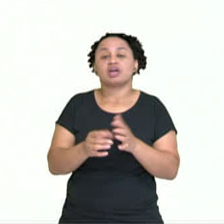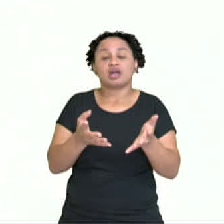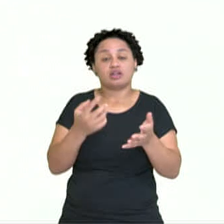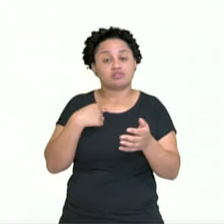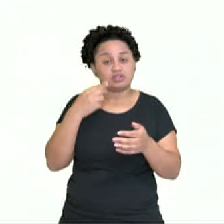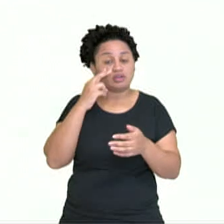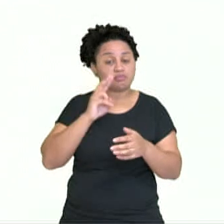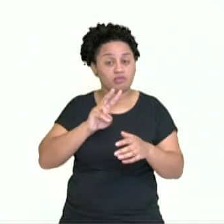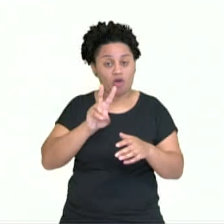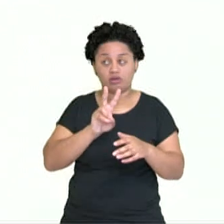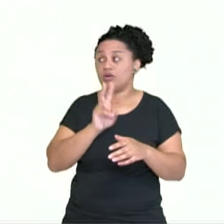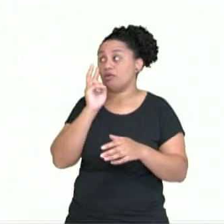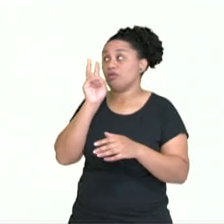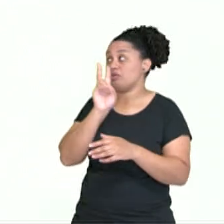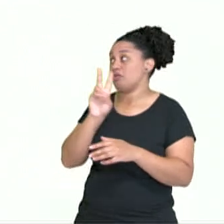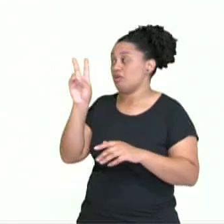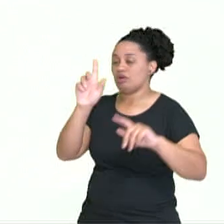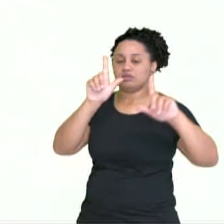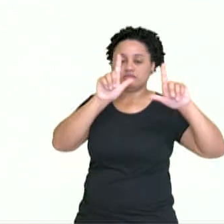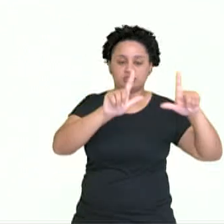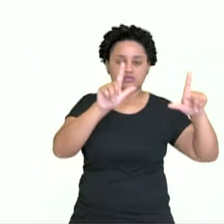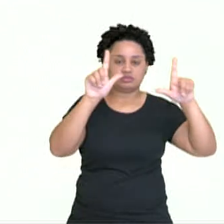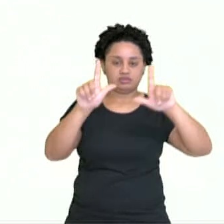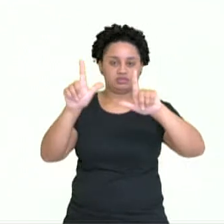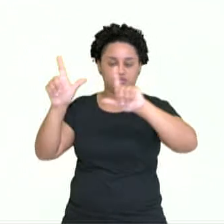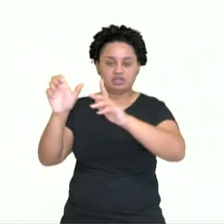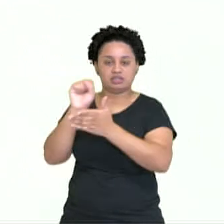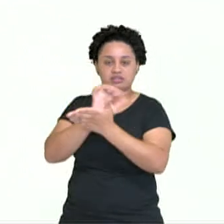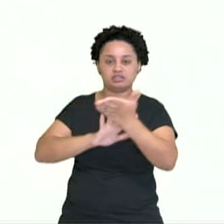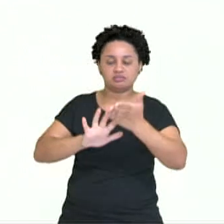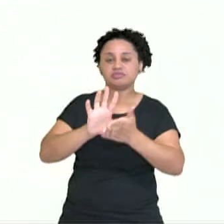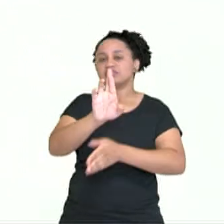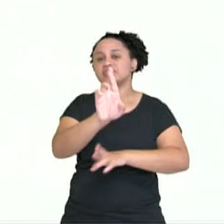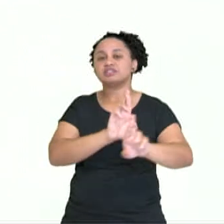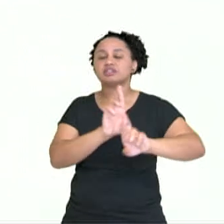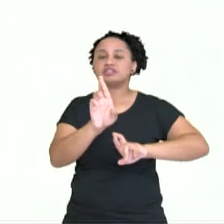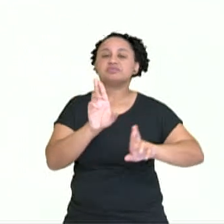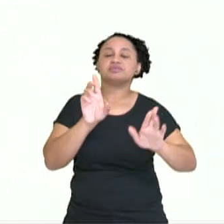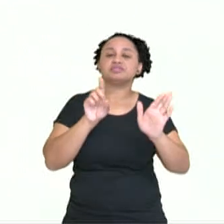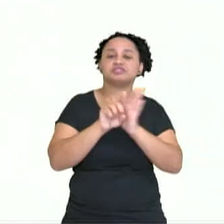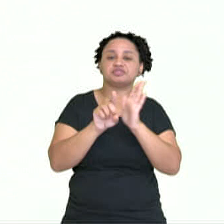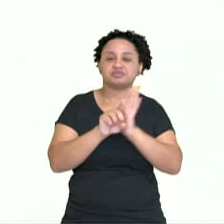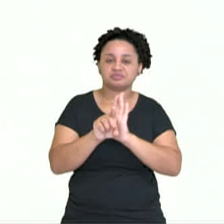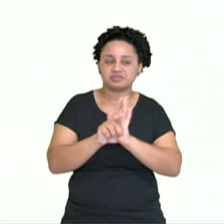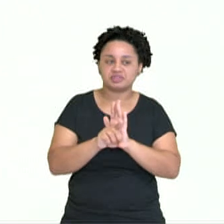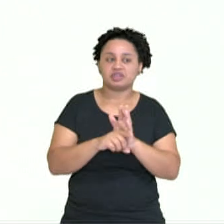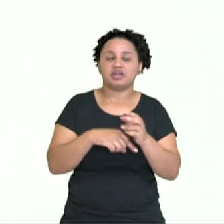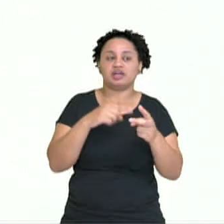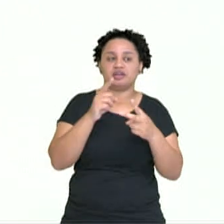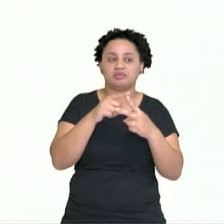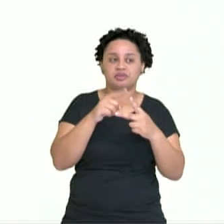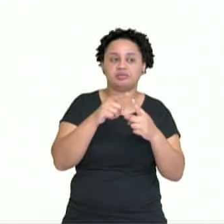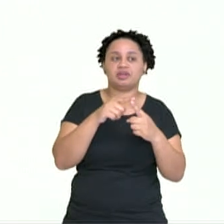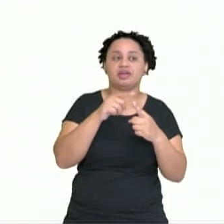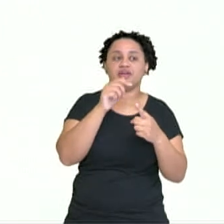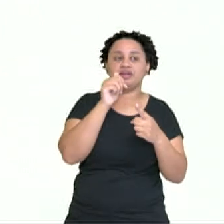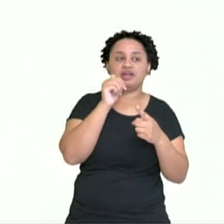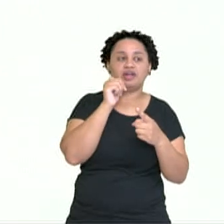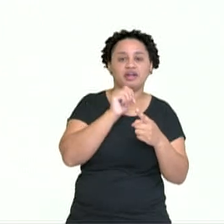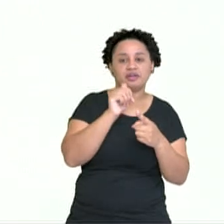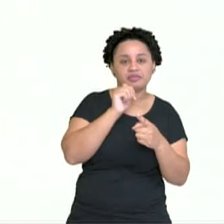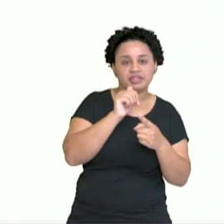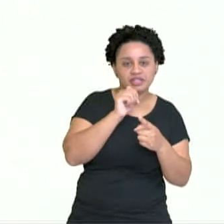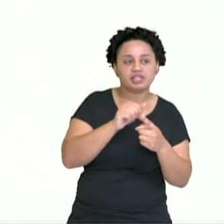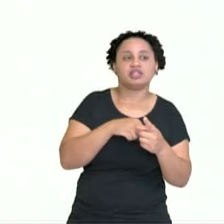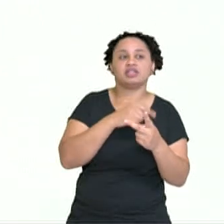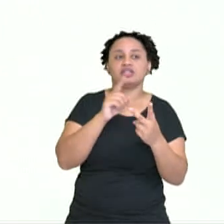olhe as imagens e responda as perguntas. Cada pergunta aqui, a primeira pergunta é sobre a menina, the girl. A segunda pergunta é